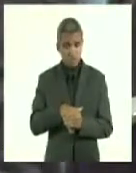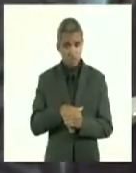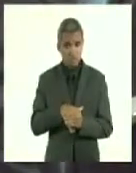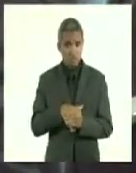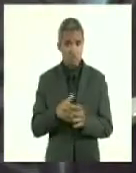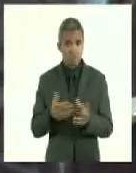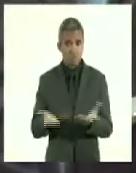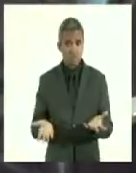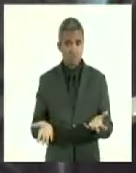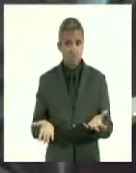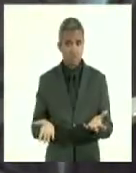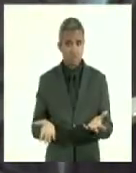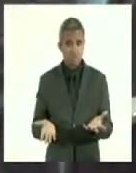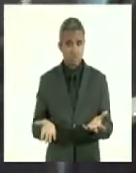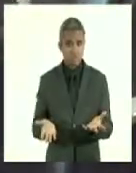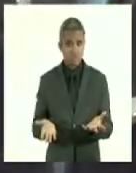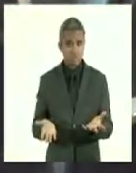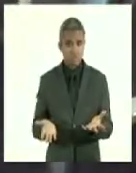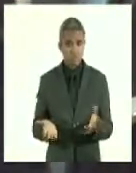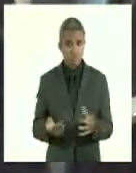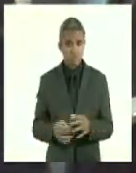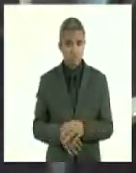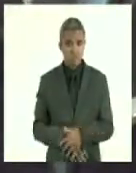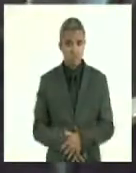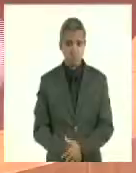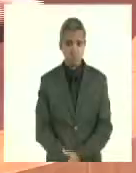de São Luís.